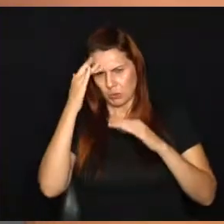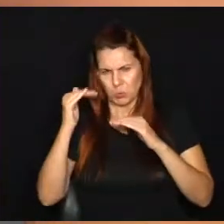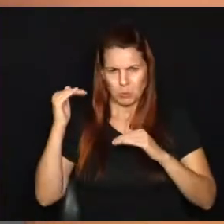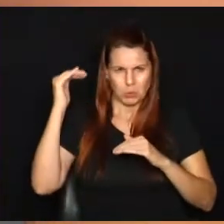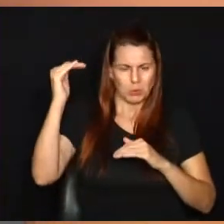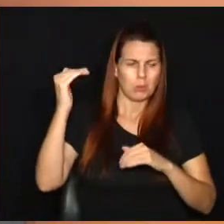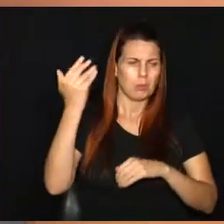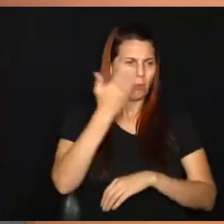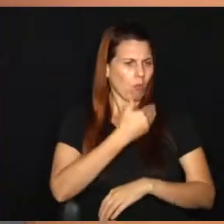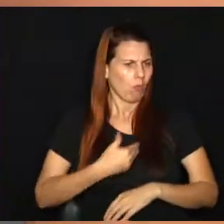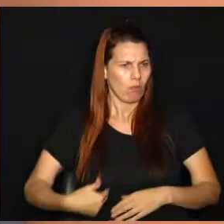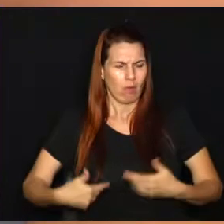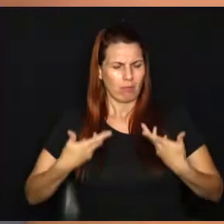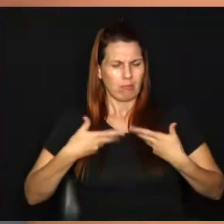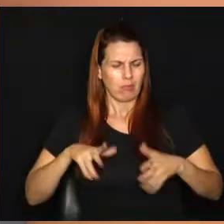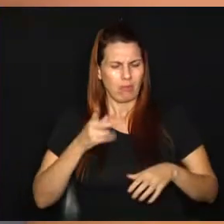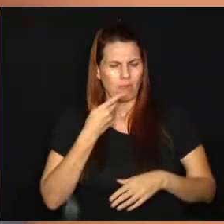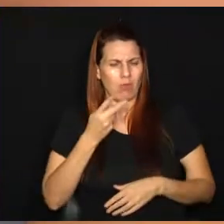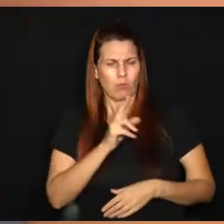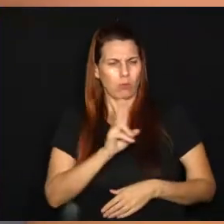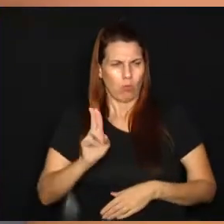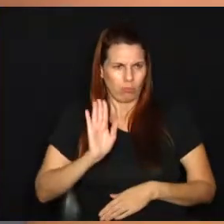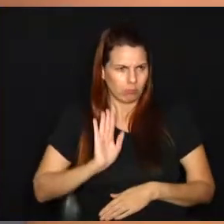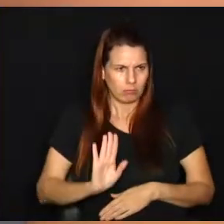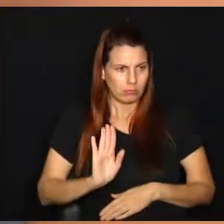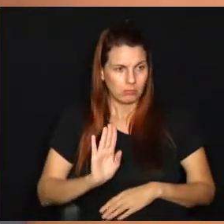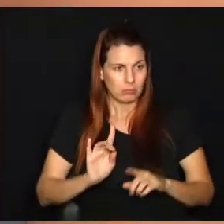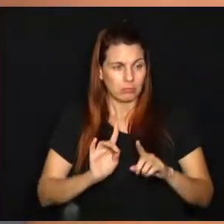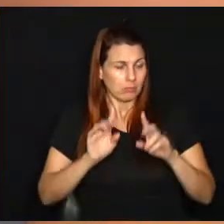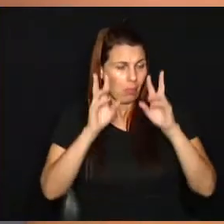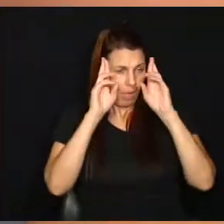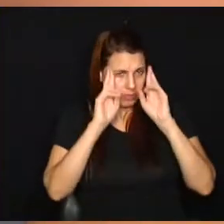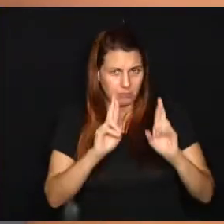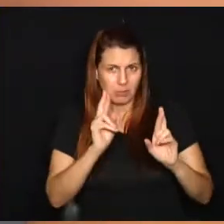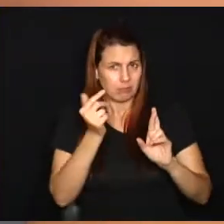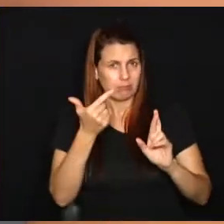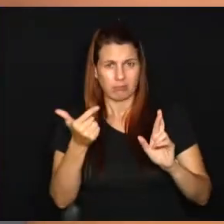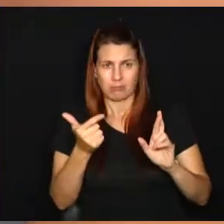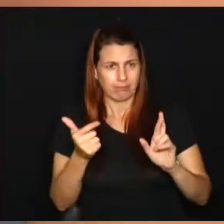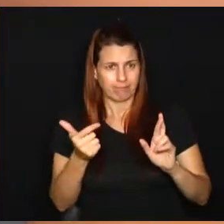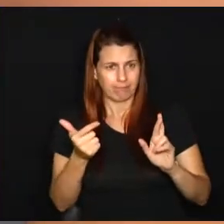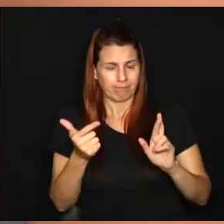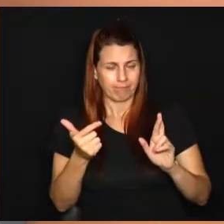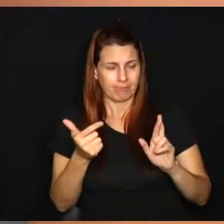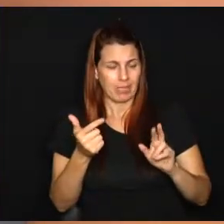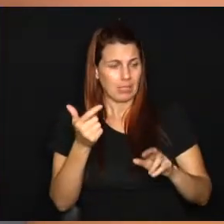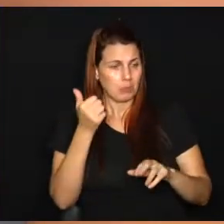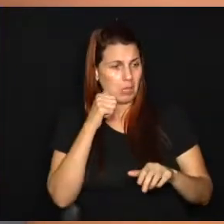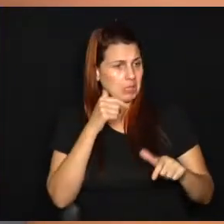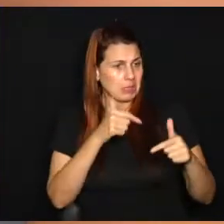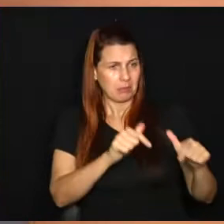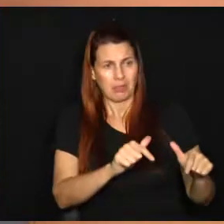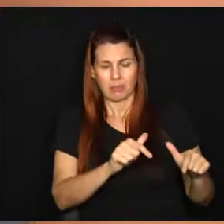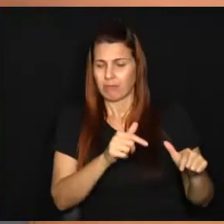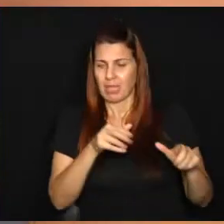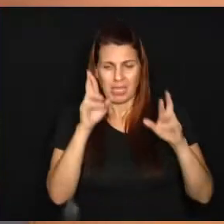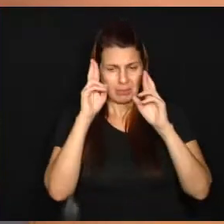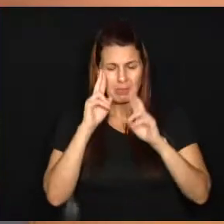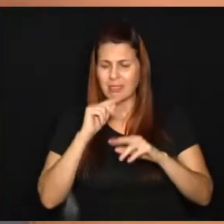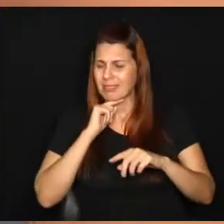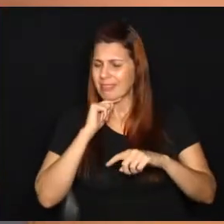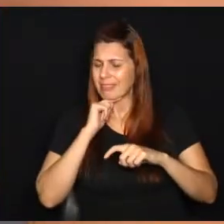governos que estão aí, mas, assim, não tem respeito com a classe trabalhadora, não tem respeito com